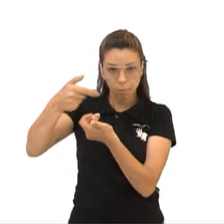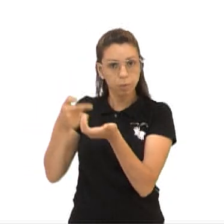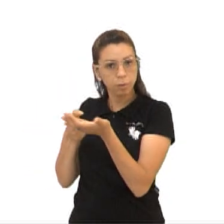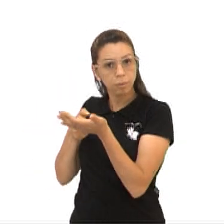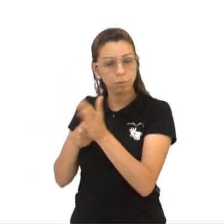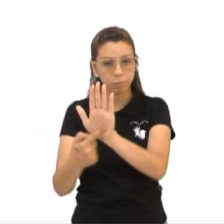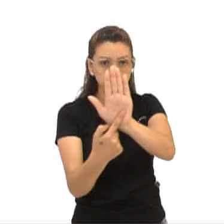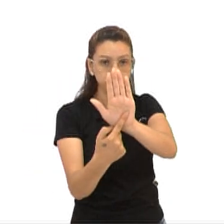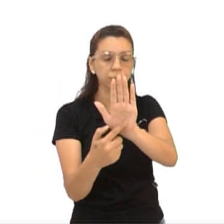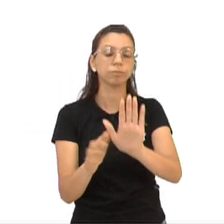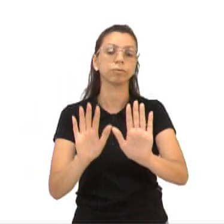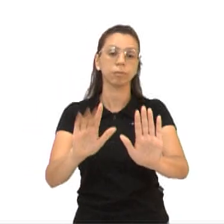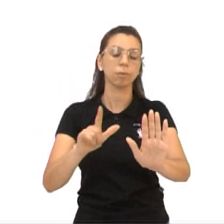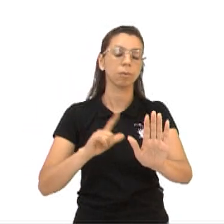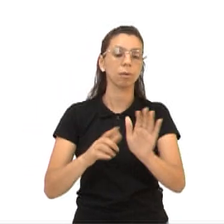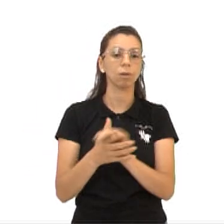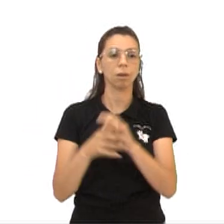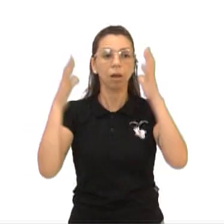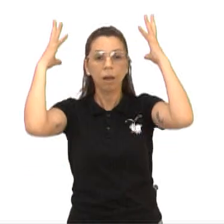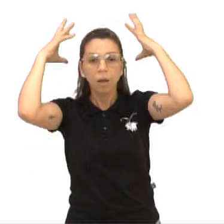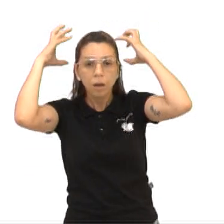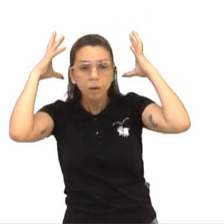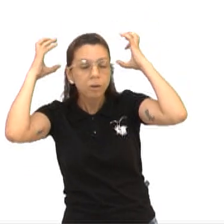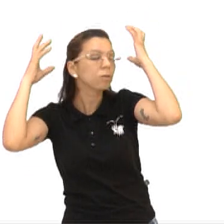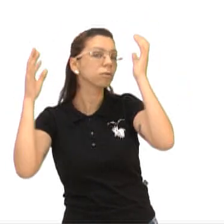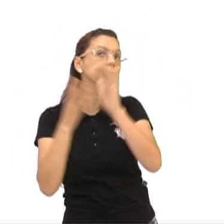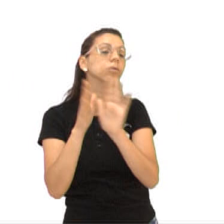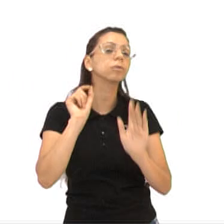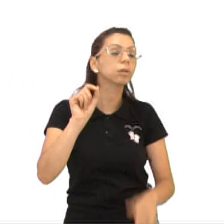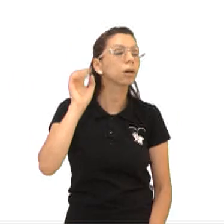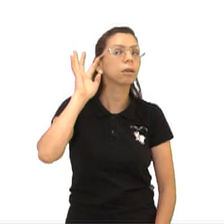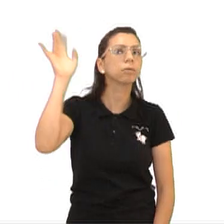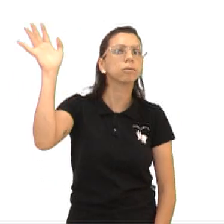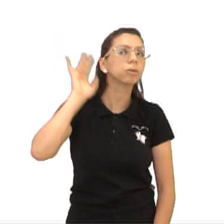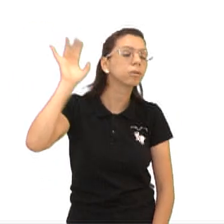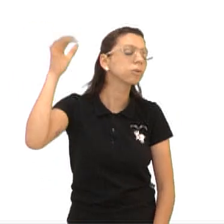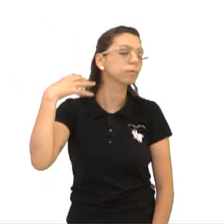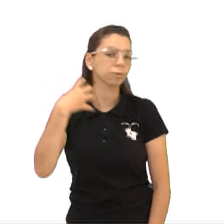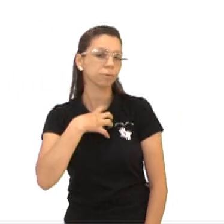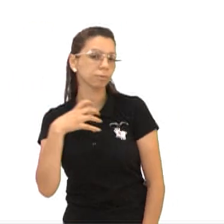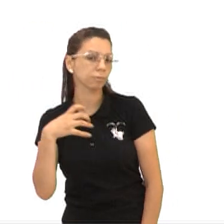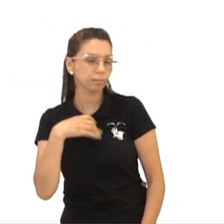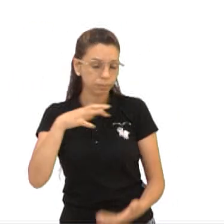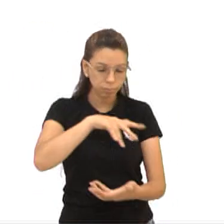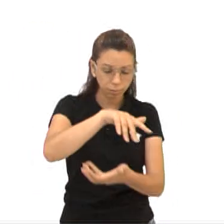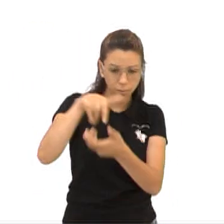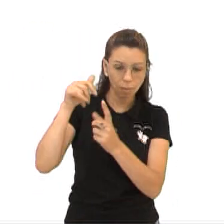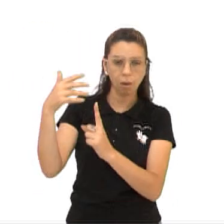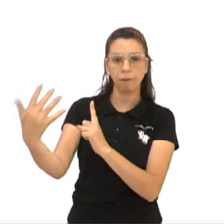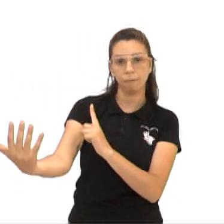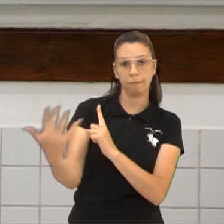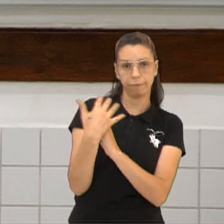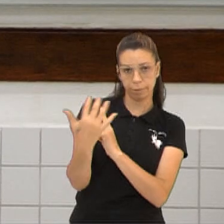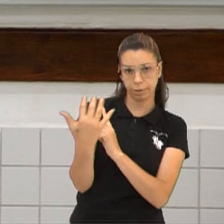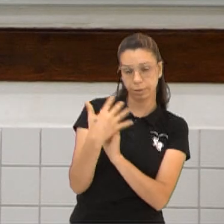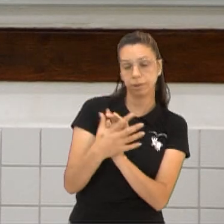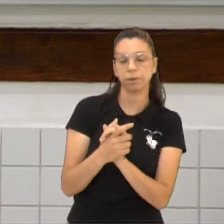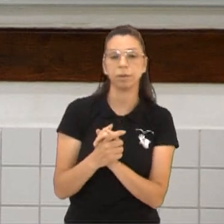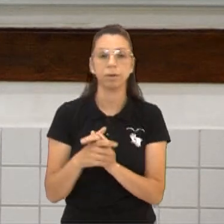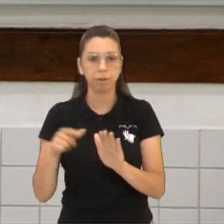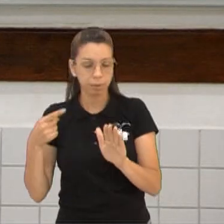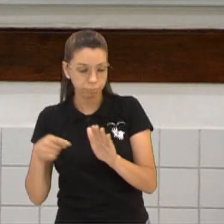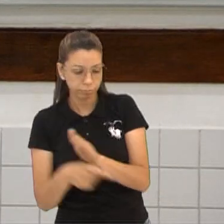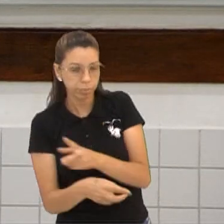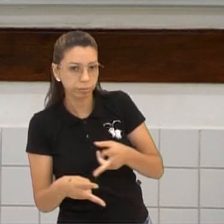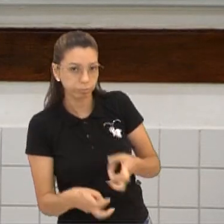representação. Então, o Schopenhauer nos leva a refletir sobre a forma como o mundo nos impacta, que nós vamos explorar melhor